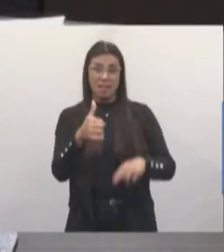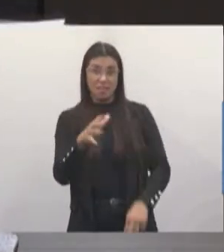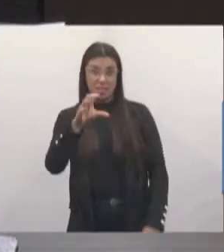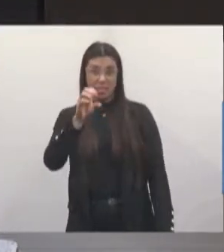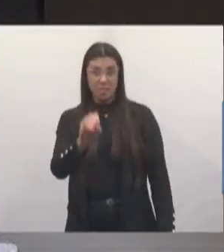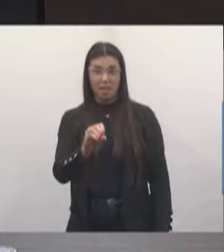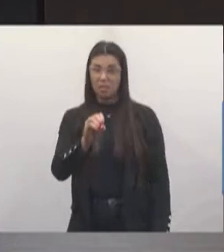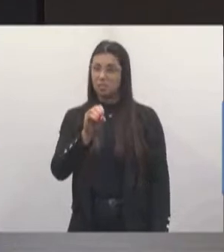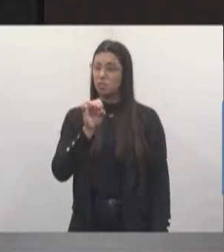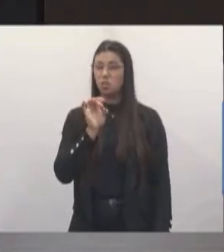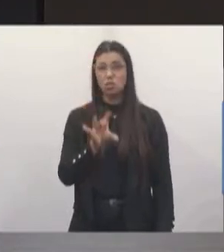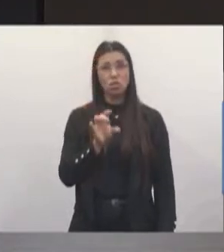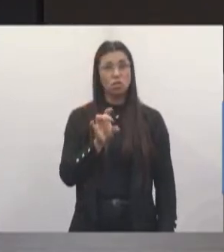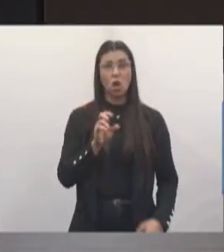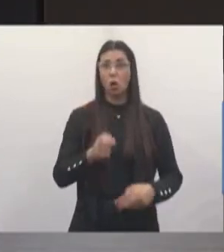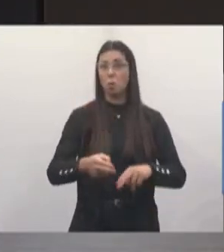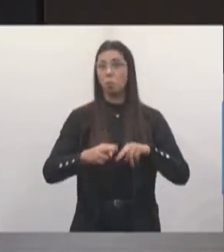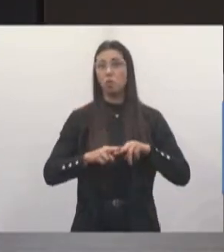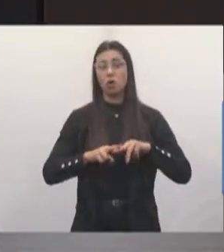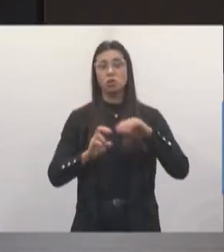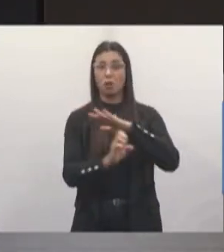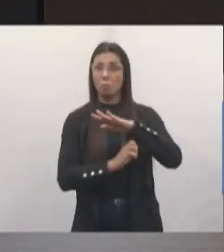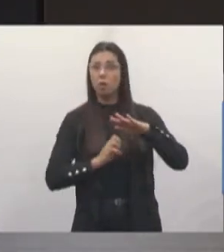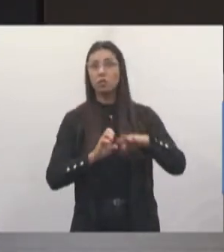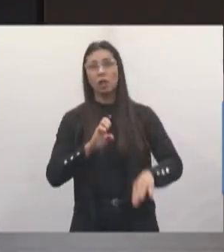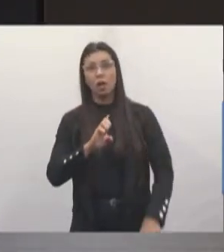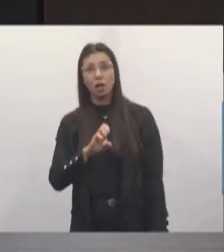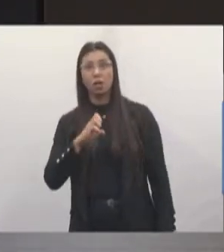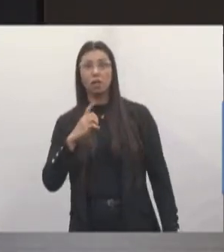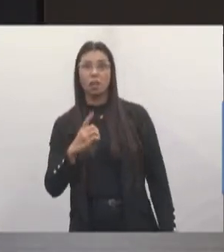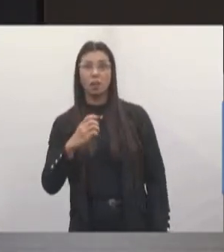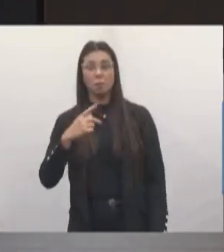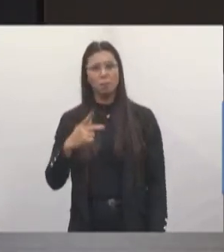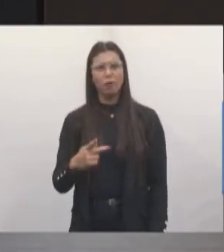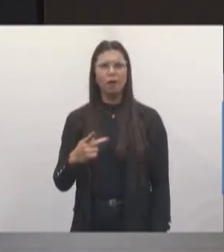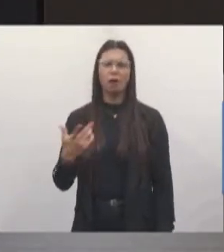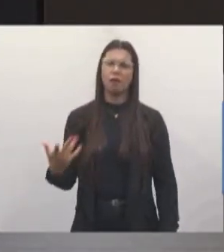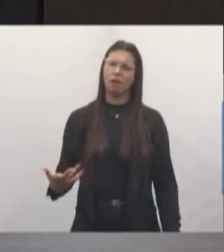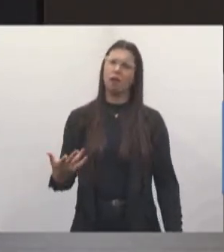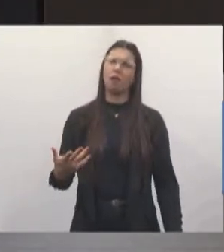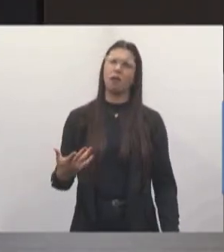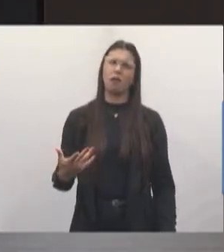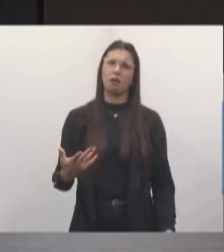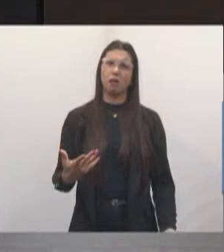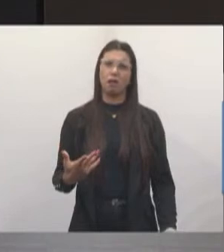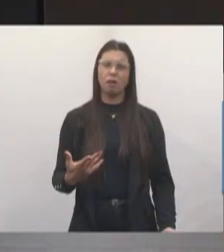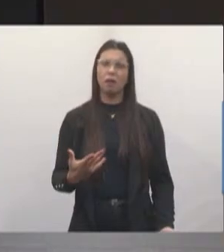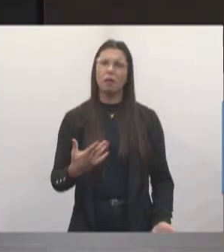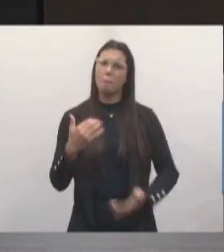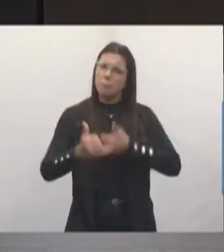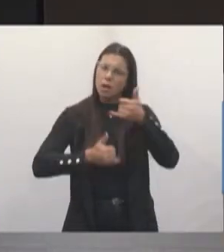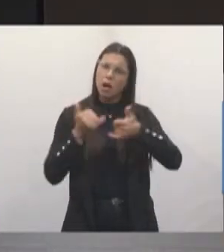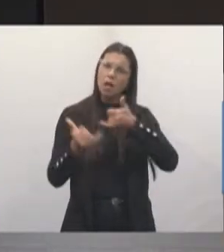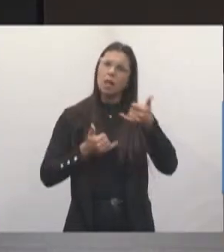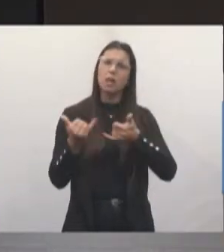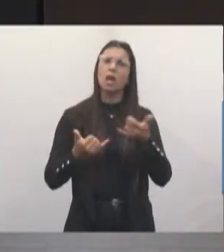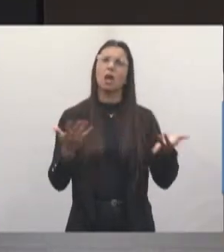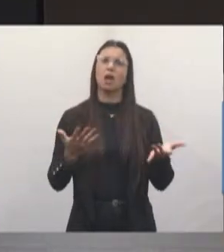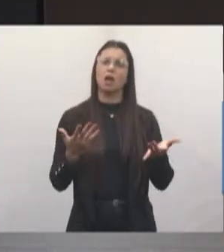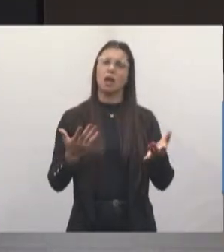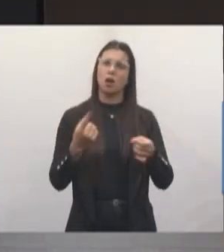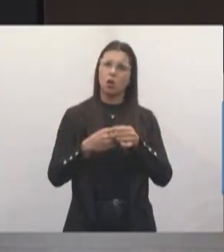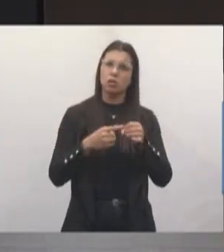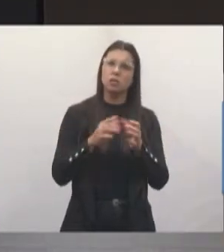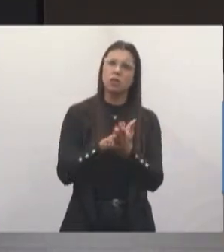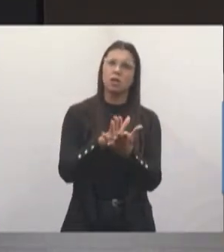10 é para a empresa EDP. Então, acho que essa empresa EDP está de sacanagem, está de brincadeira com a cara dessa cidade